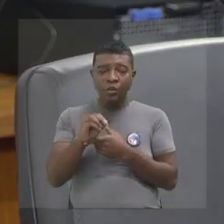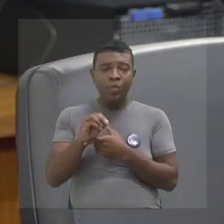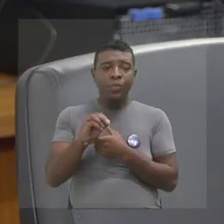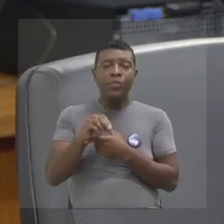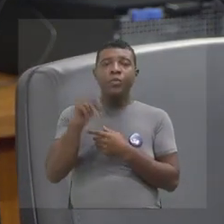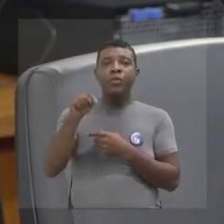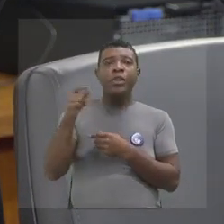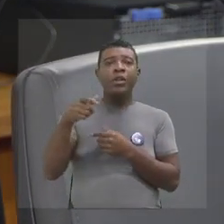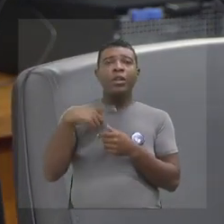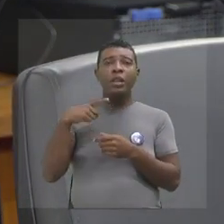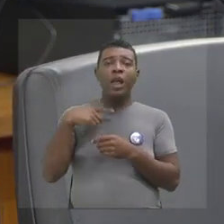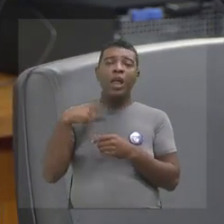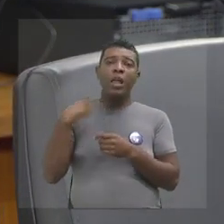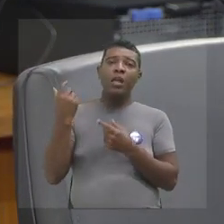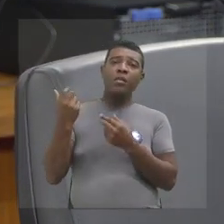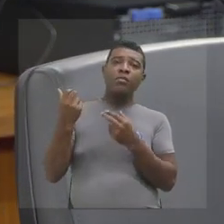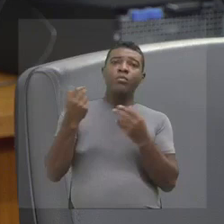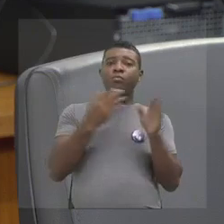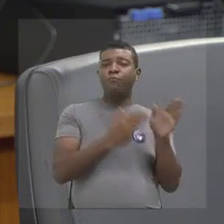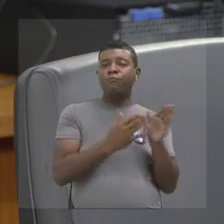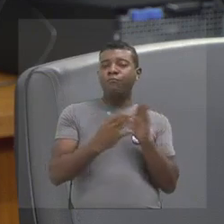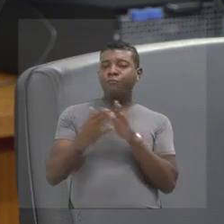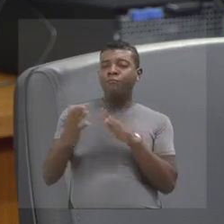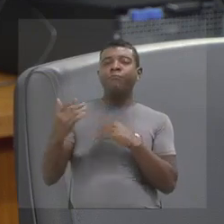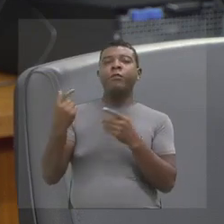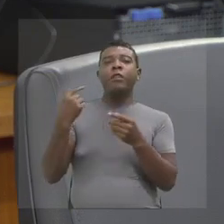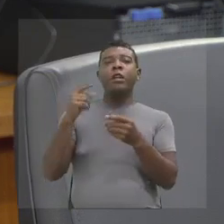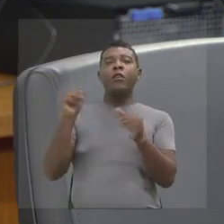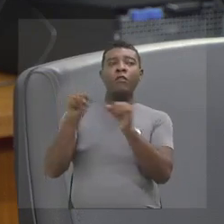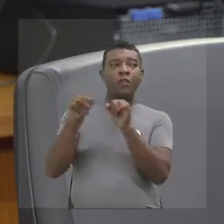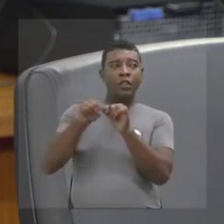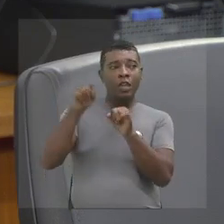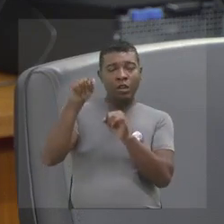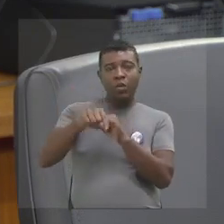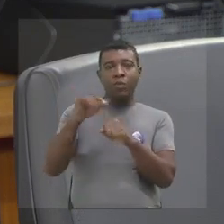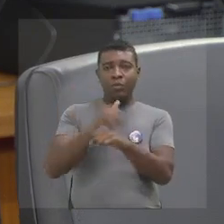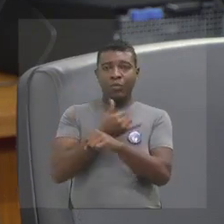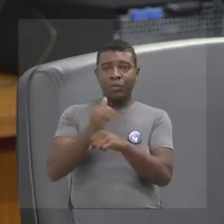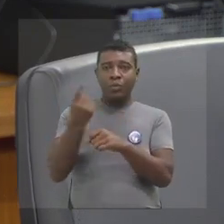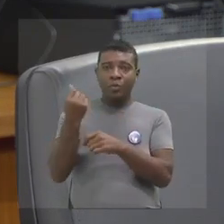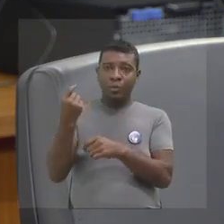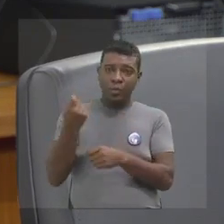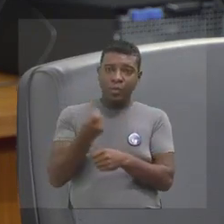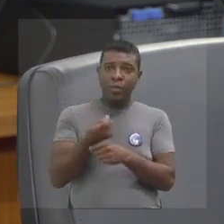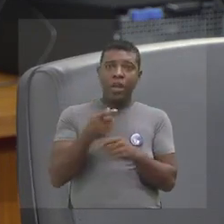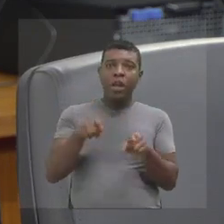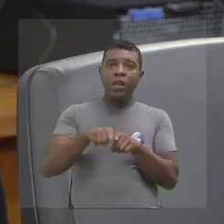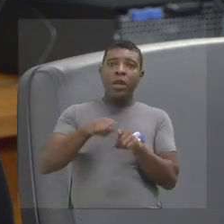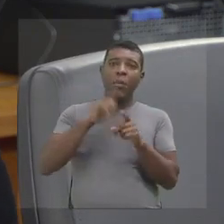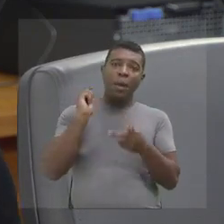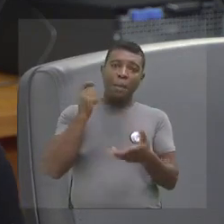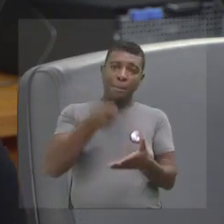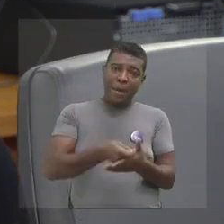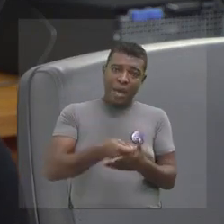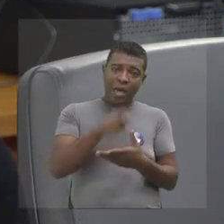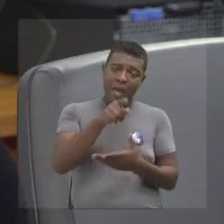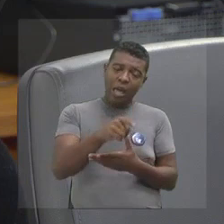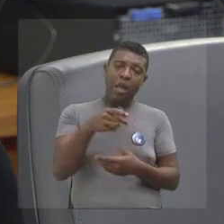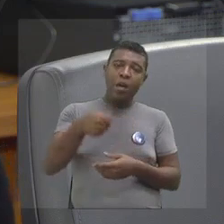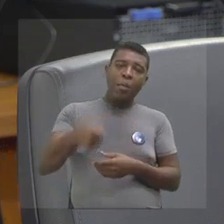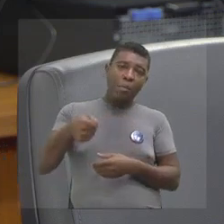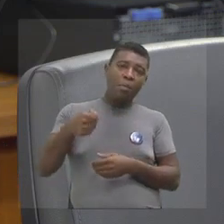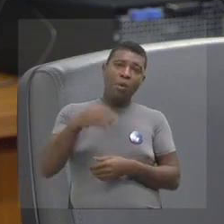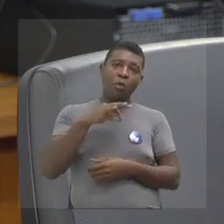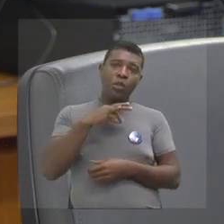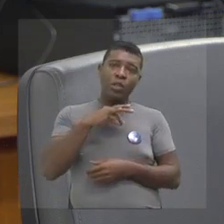a regularidade da aplicação desse recurso usamos o filho também para pagar o passivo do bolsa verde mas ainda temos passivo